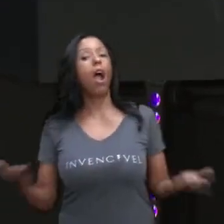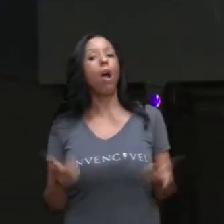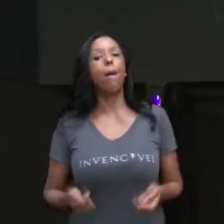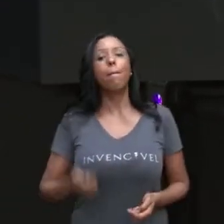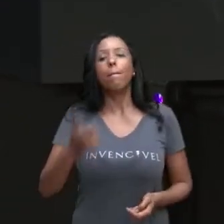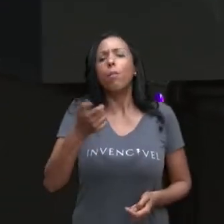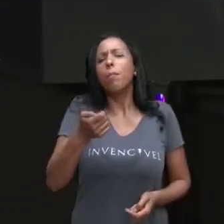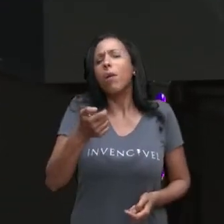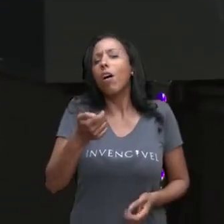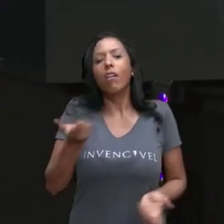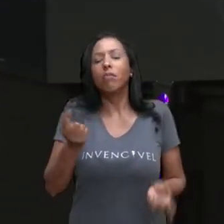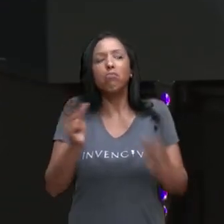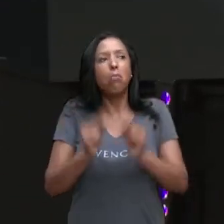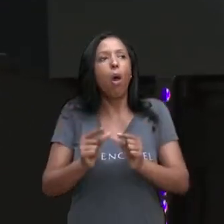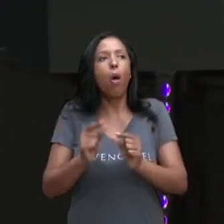a parte